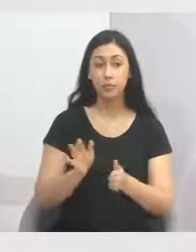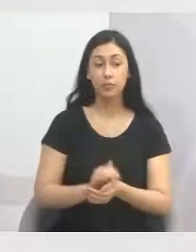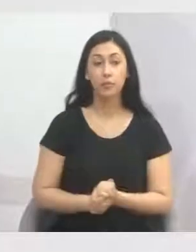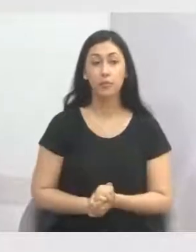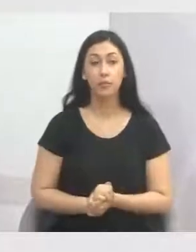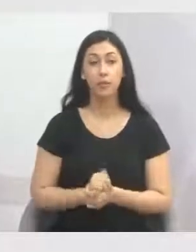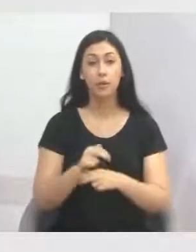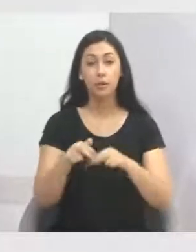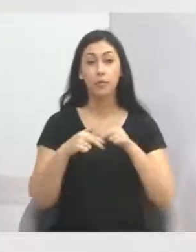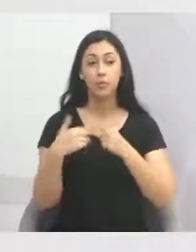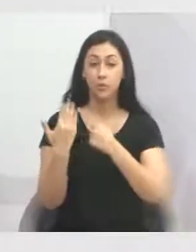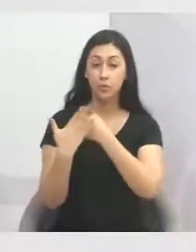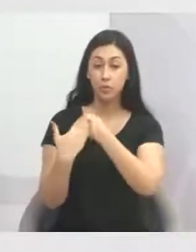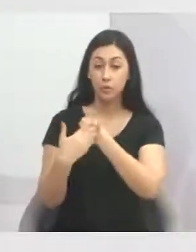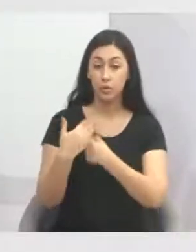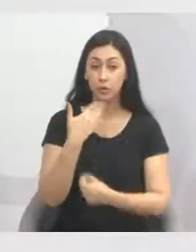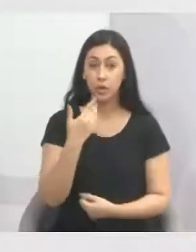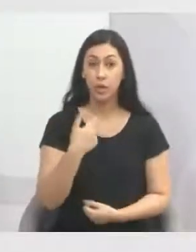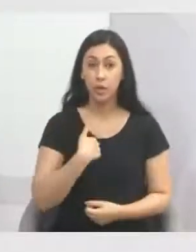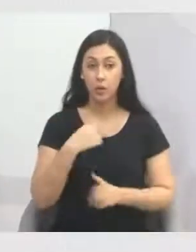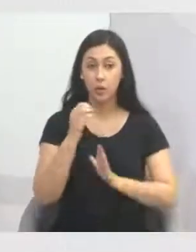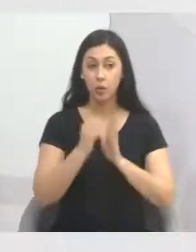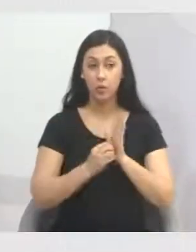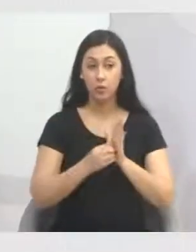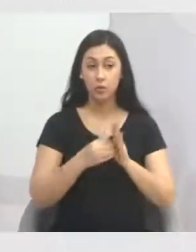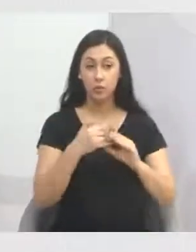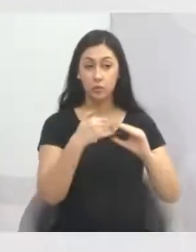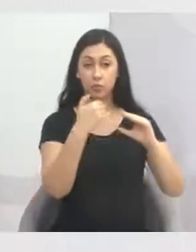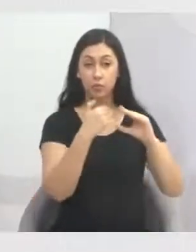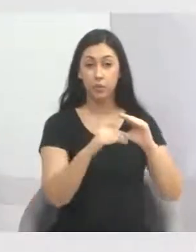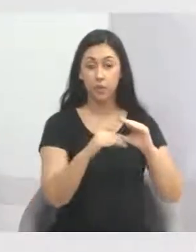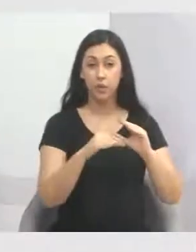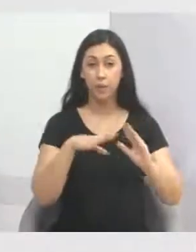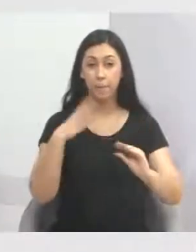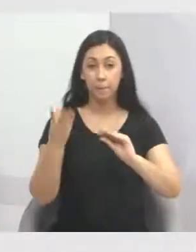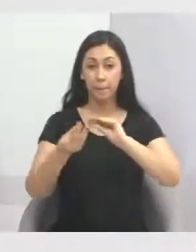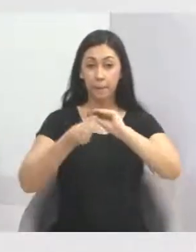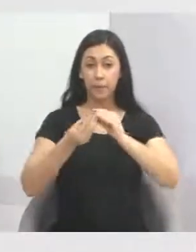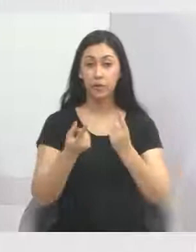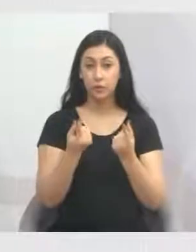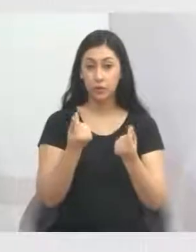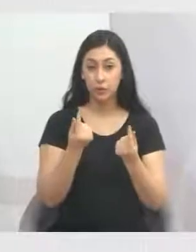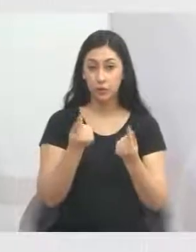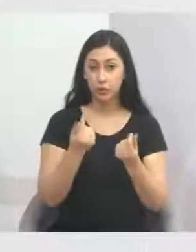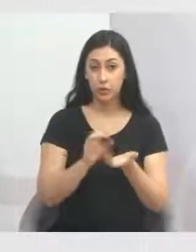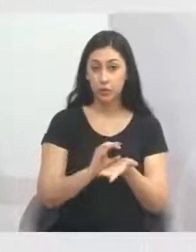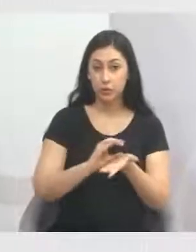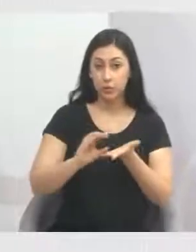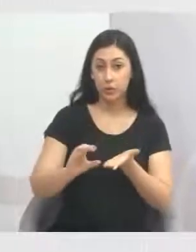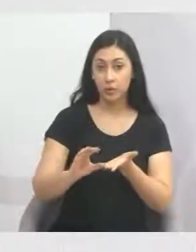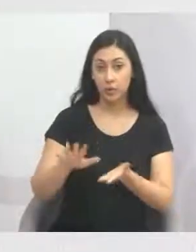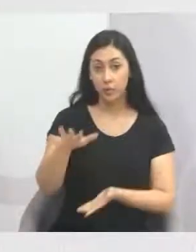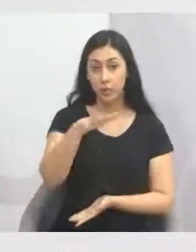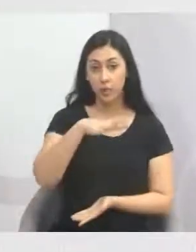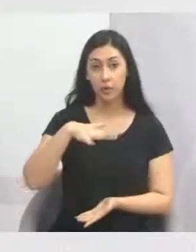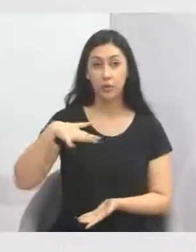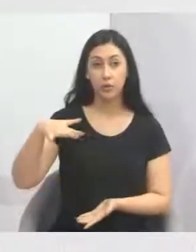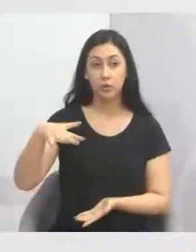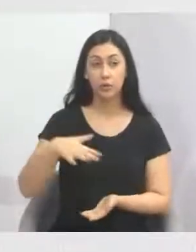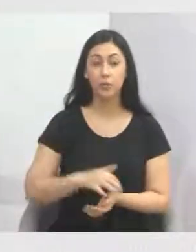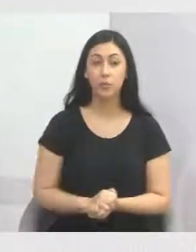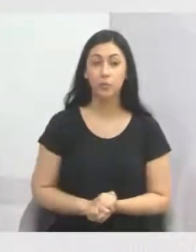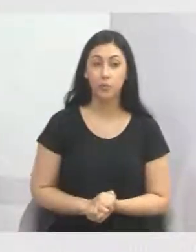nos solicitou aqui, eu estou levando o ofício, a destinação de uma emenda parlamentar para a região que o vereador